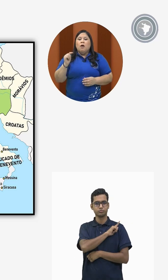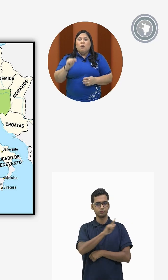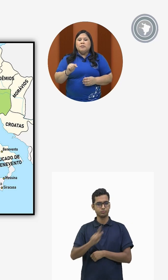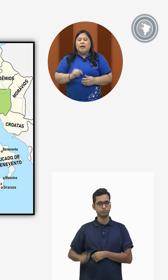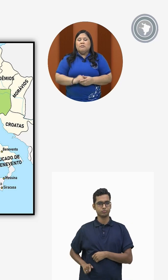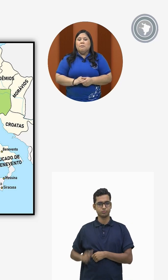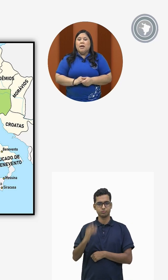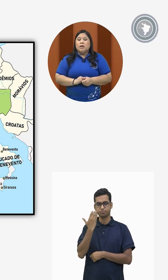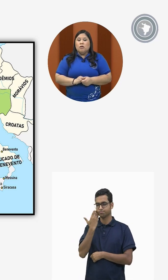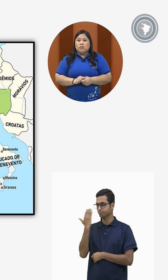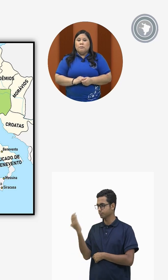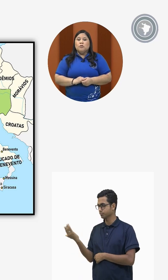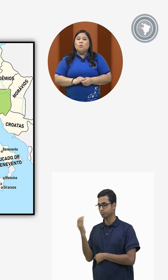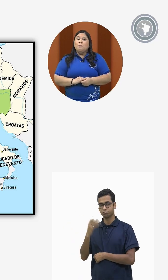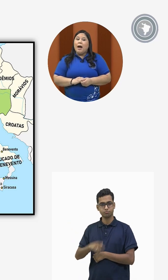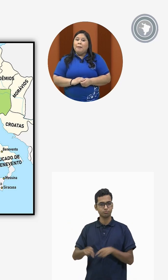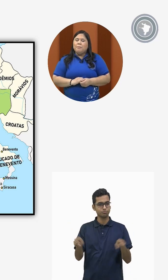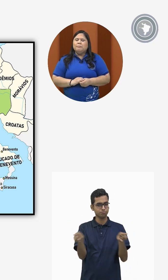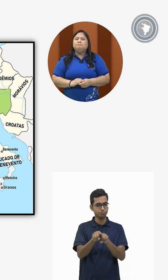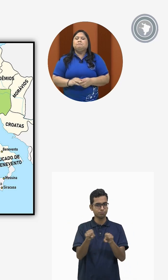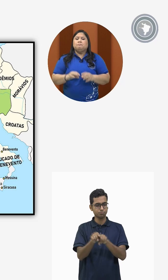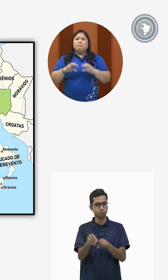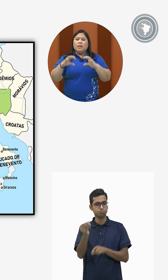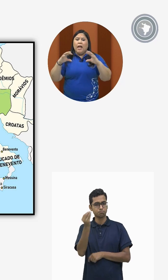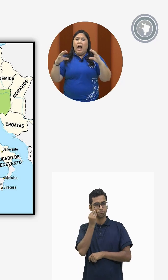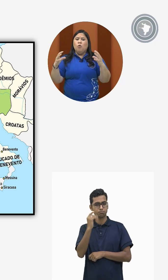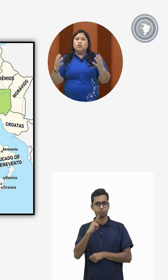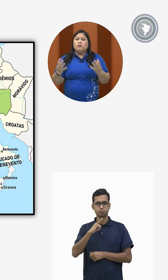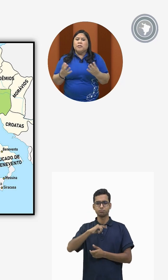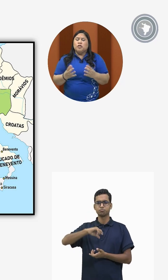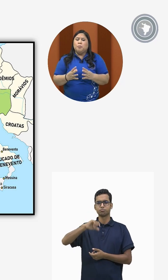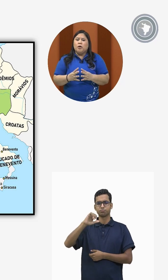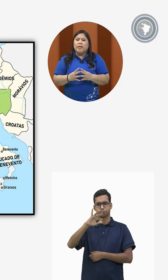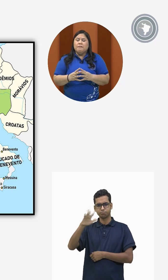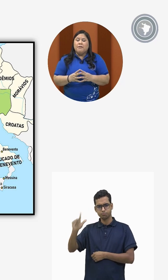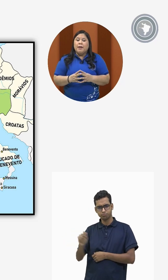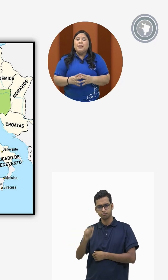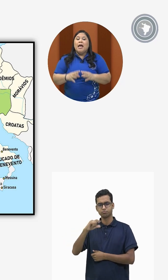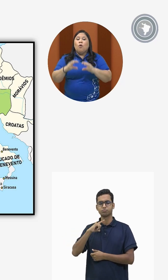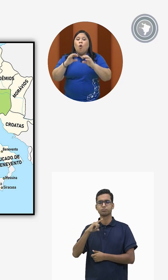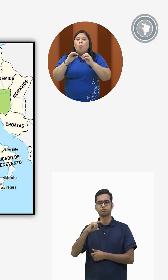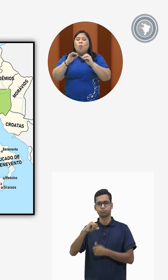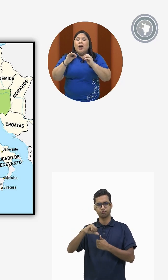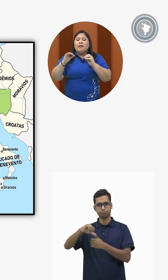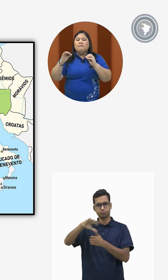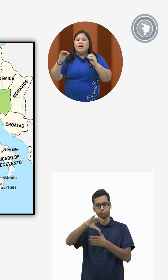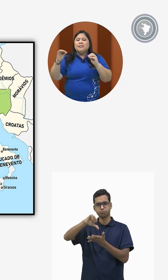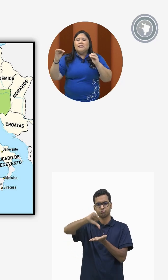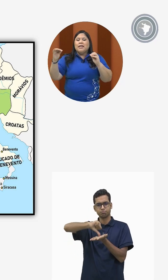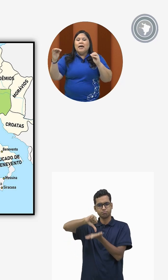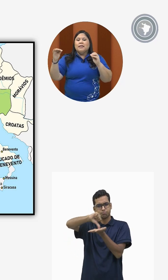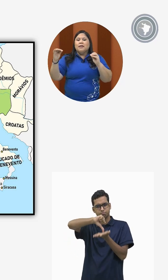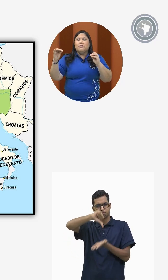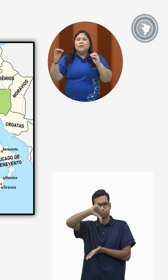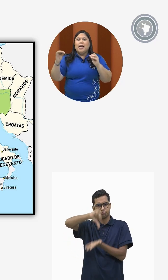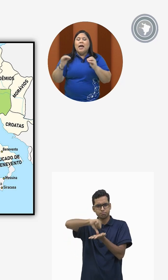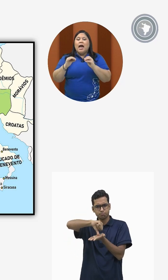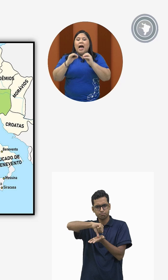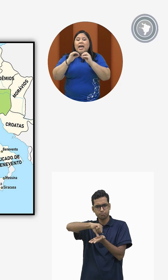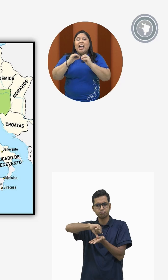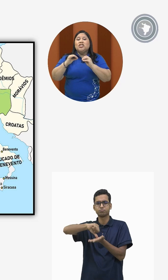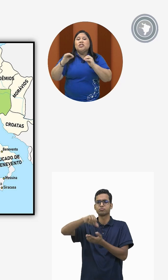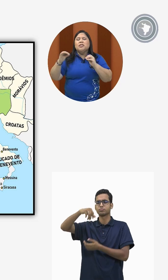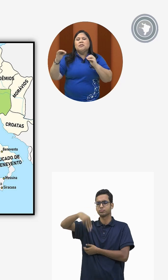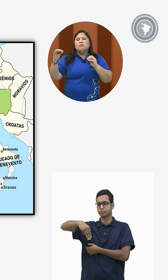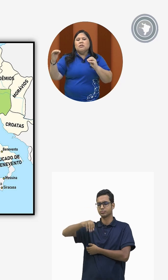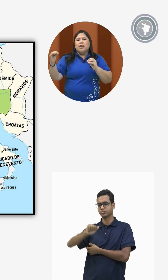Magno. Observe também aí que nós temos um mapa aonde vocês podem ver como é que vai se dar, então, né,